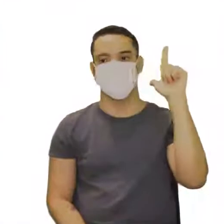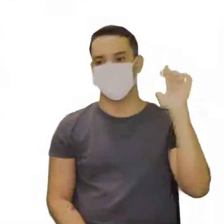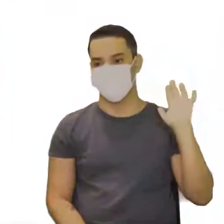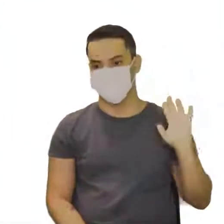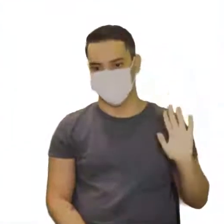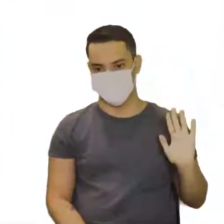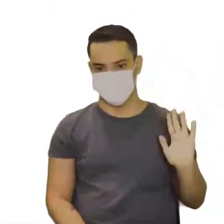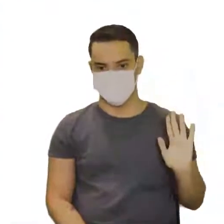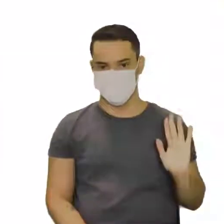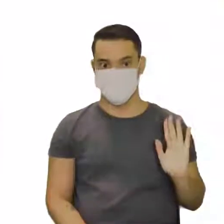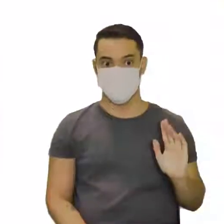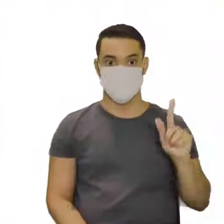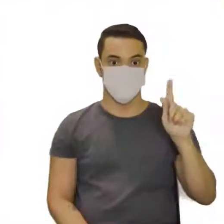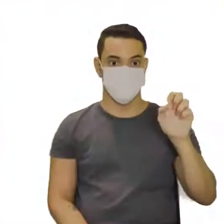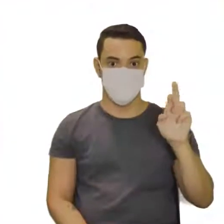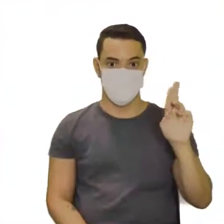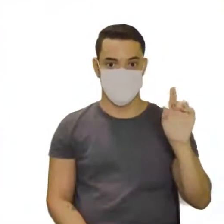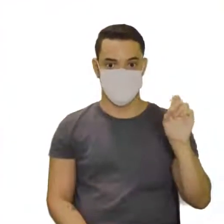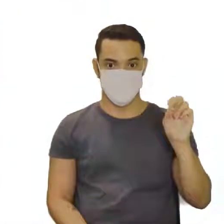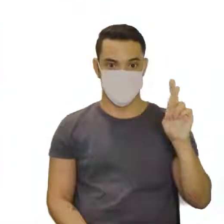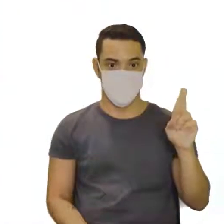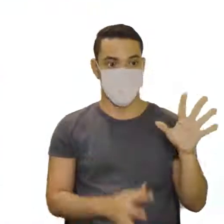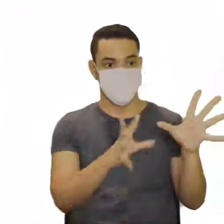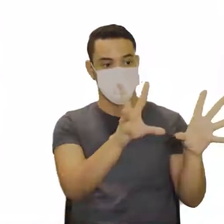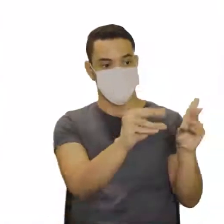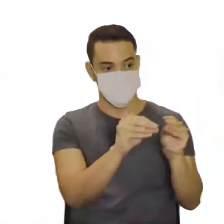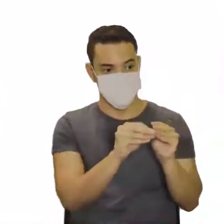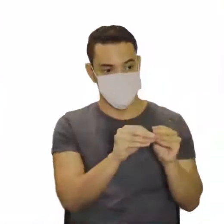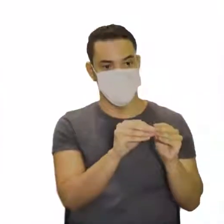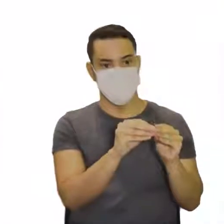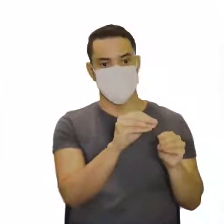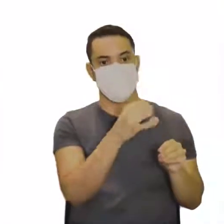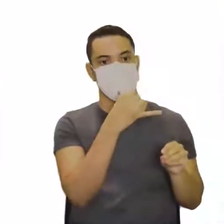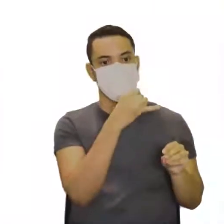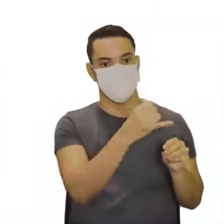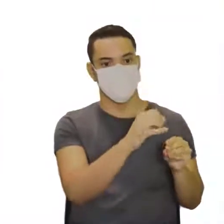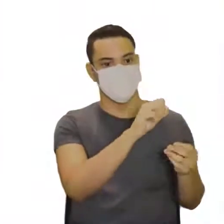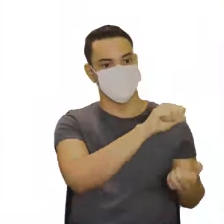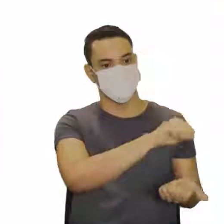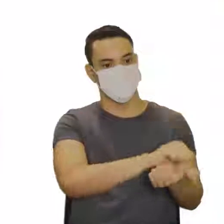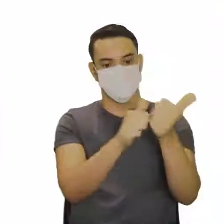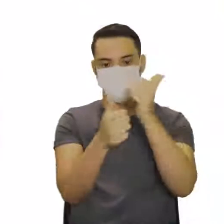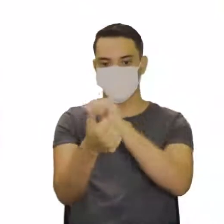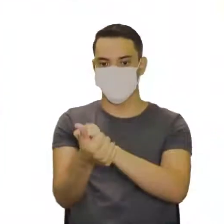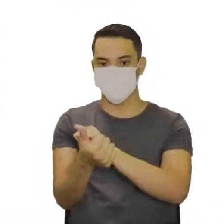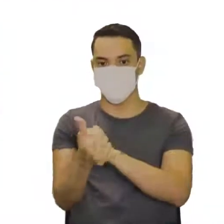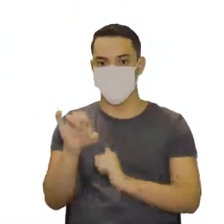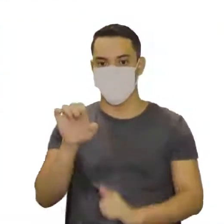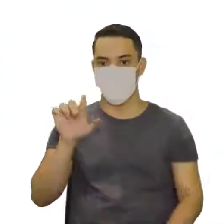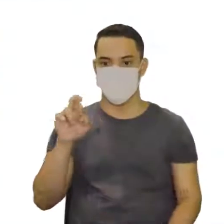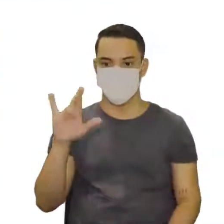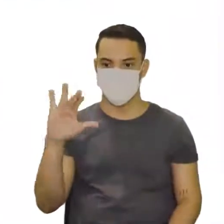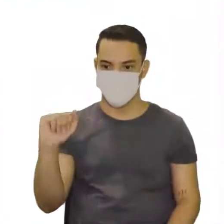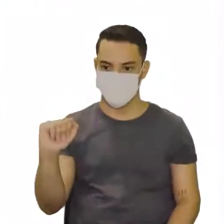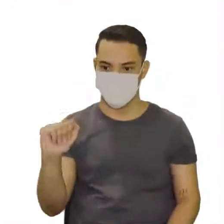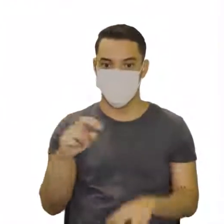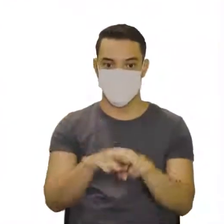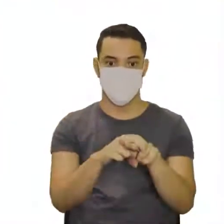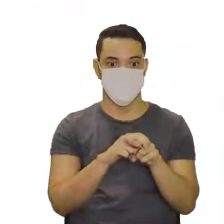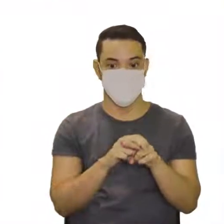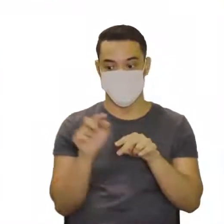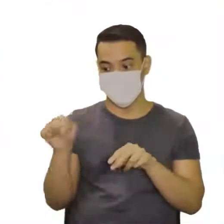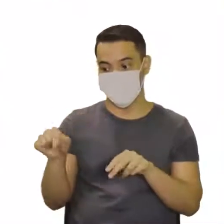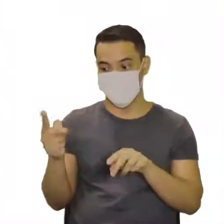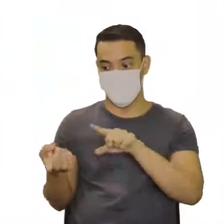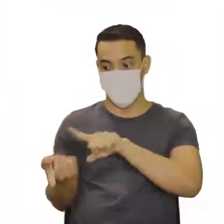energia. O gerador pega outra modalidade de energia e transforma em elétrica. Então, o receptor, ele